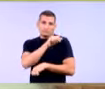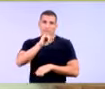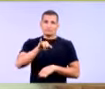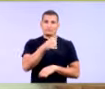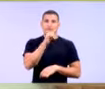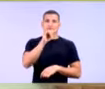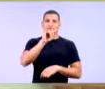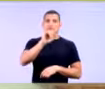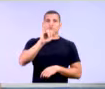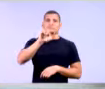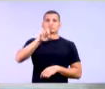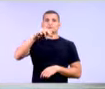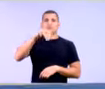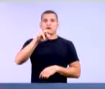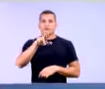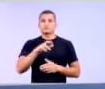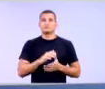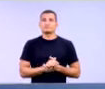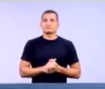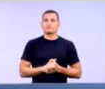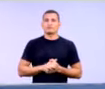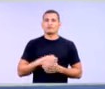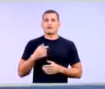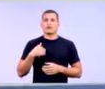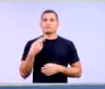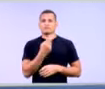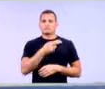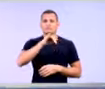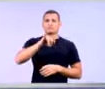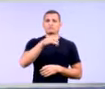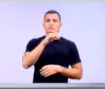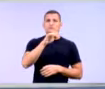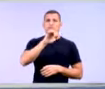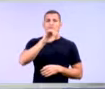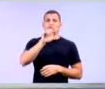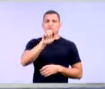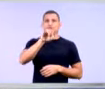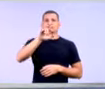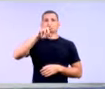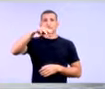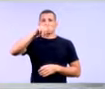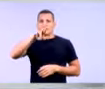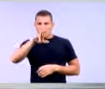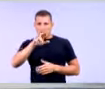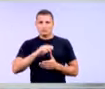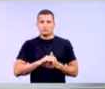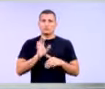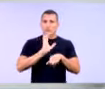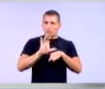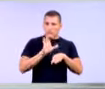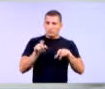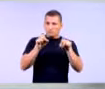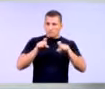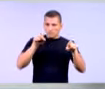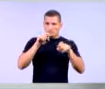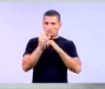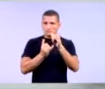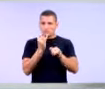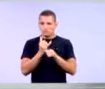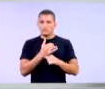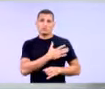agora. Sou o aluno Gilmar Santos, aqui no Polo de Buritis, no curso Informática para a Internet.